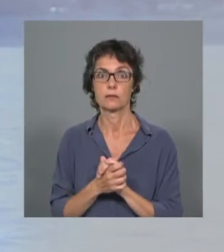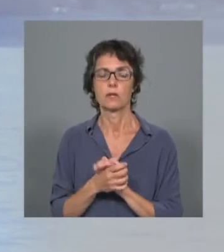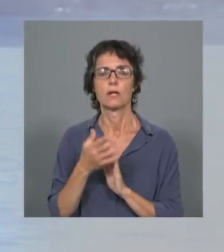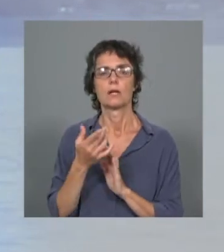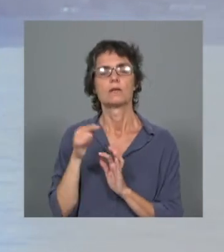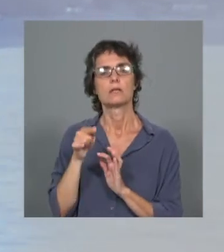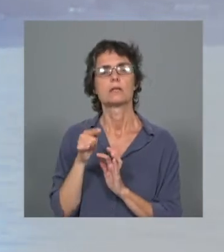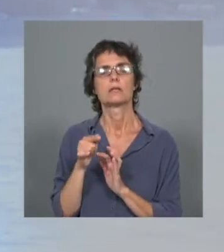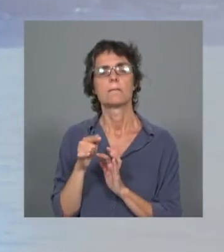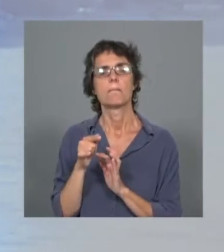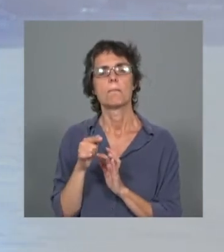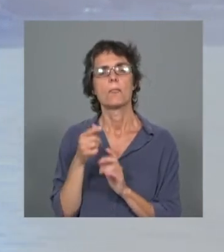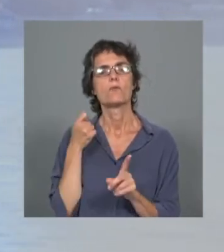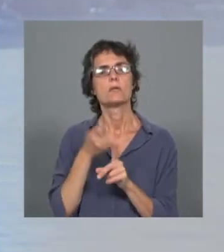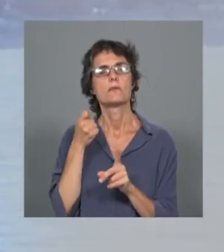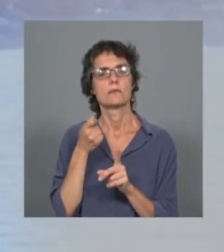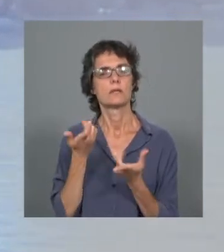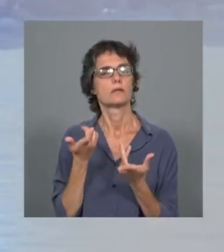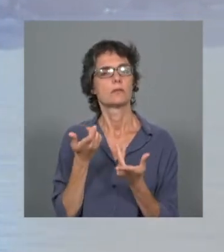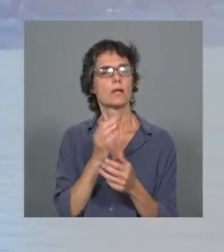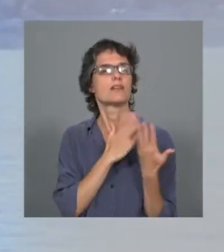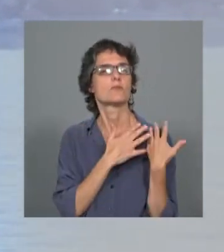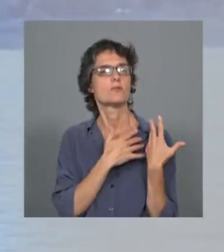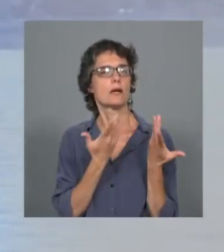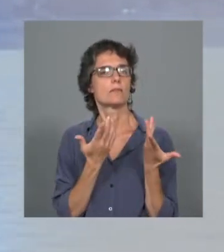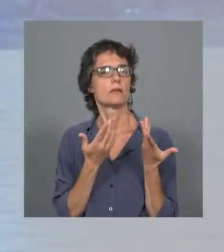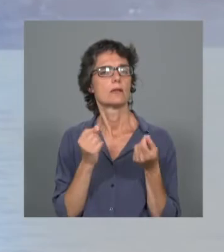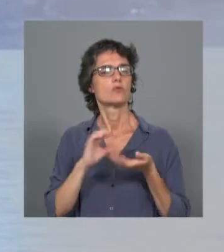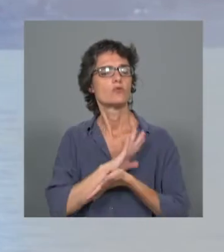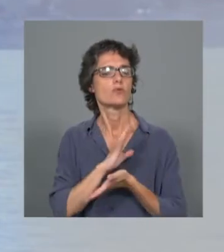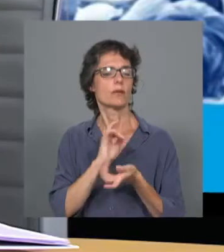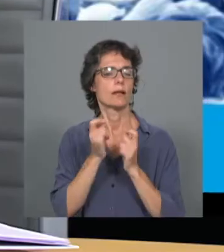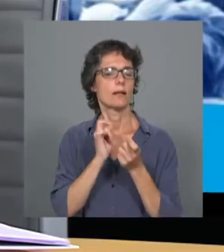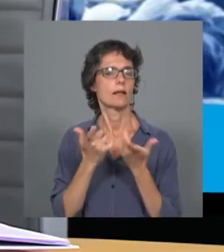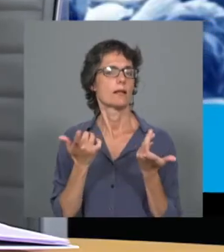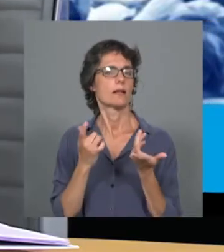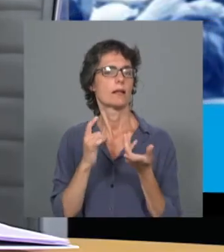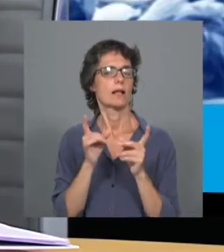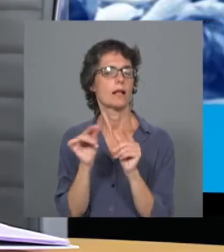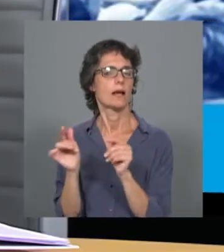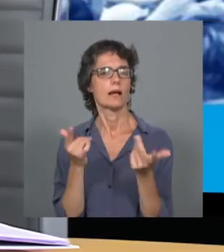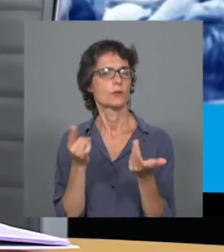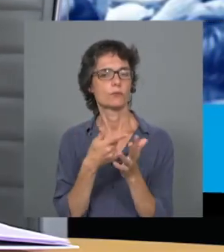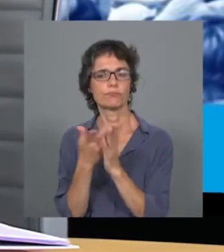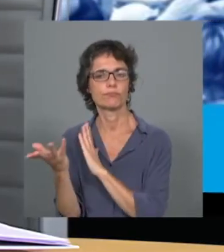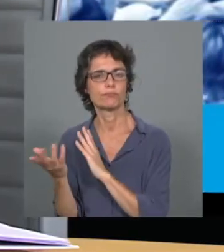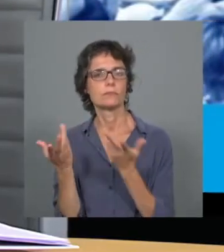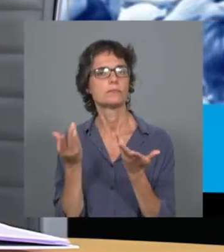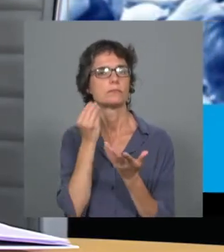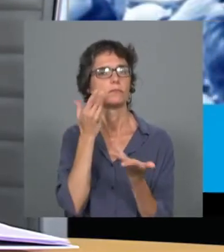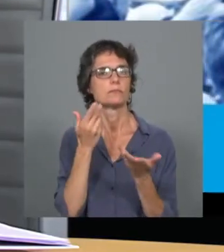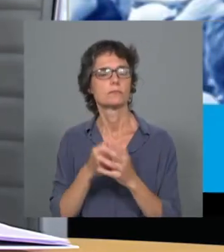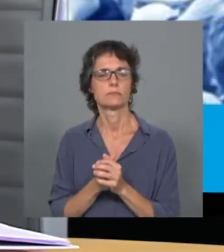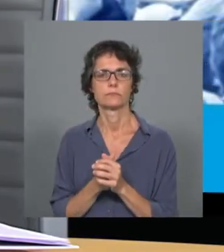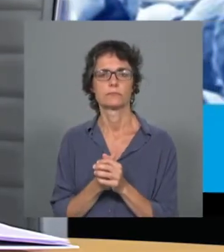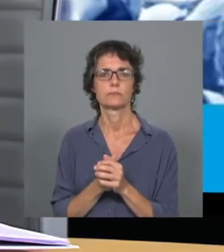a pensar o papel da comunicação neste tempo. Tem sido, eu diria que tem sido constante. Nós temos estado sempre, a pandemia tem-nos